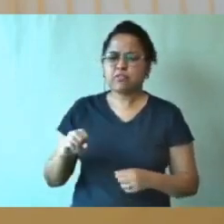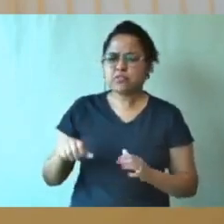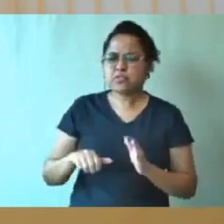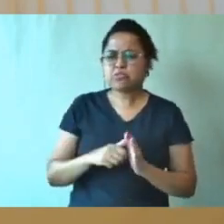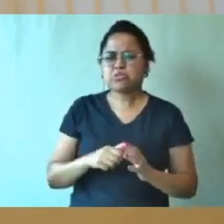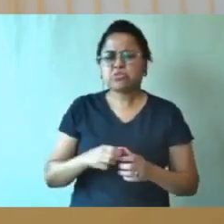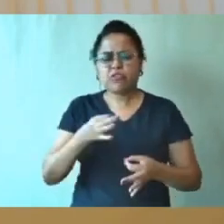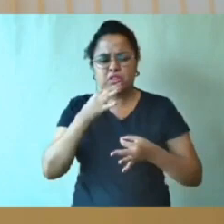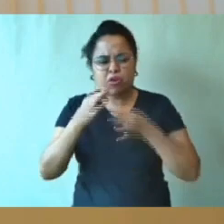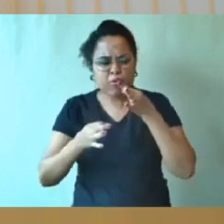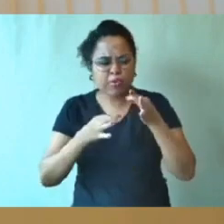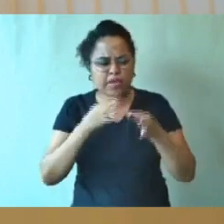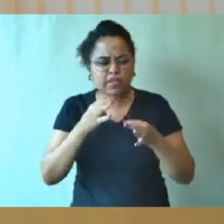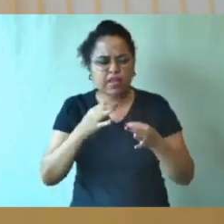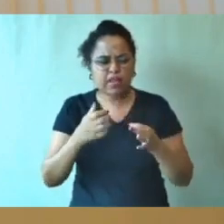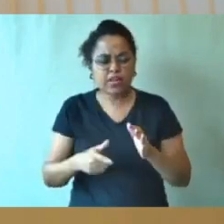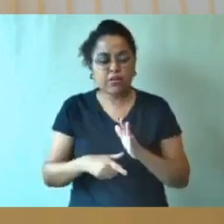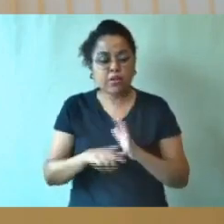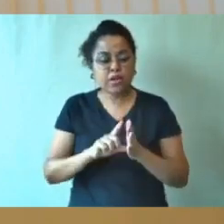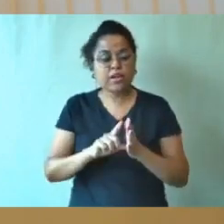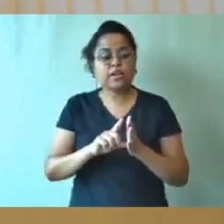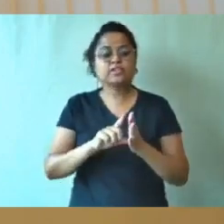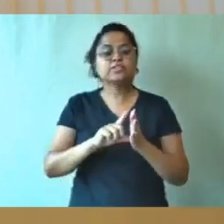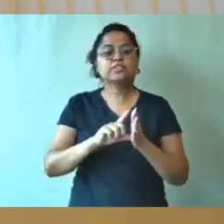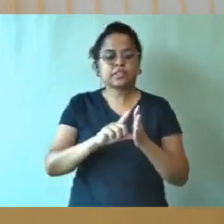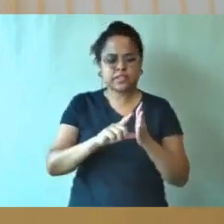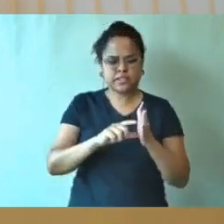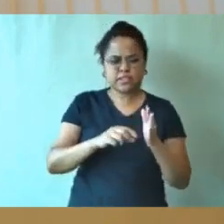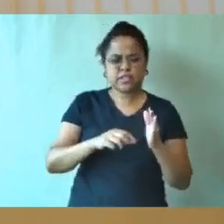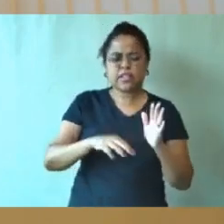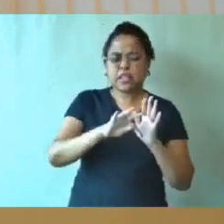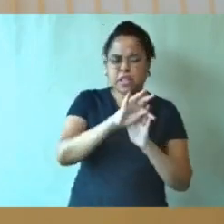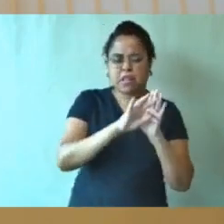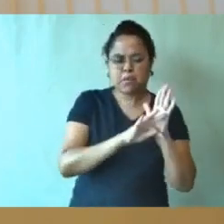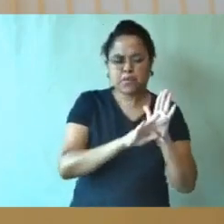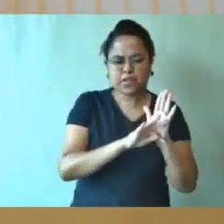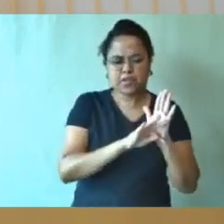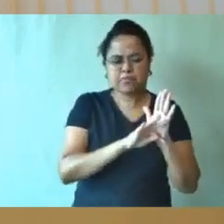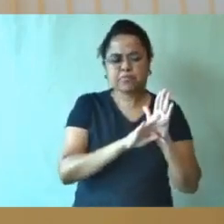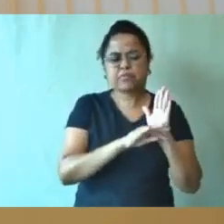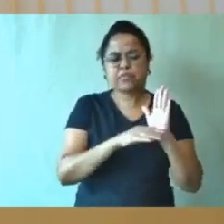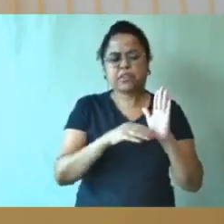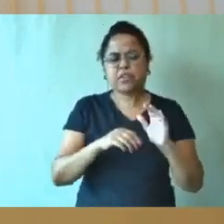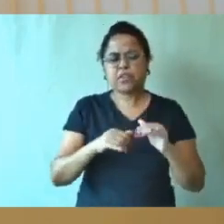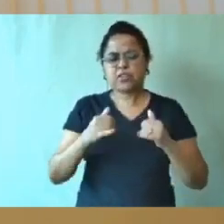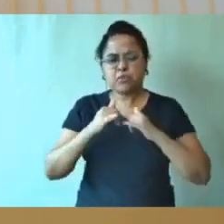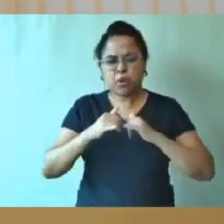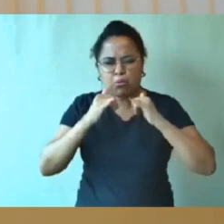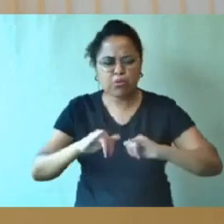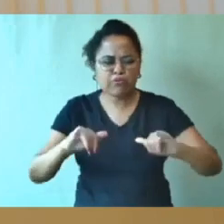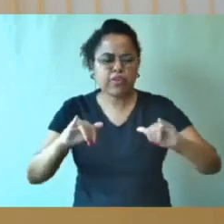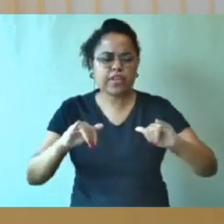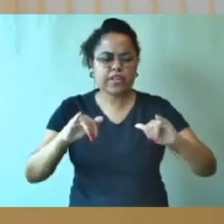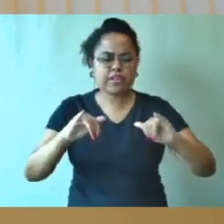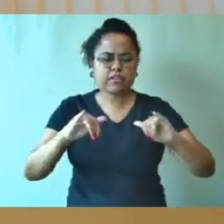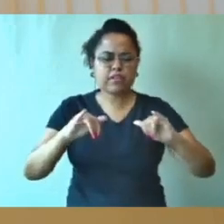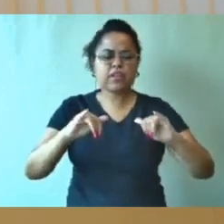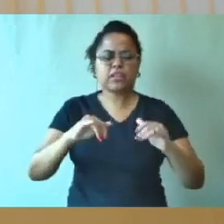em relação a uma decisão que foi proferida ontem na medida cautelar ajuizada pela